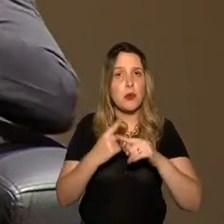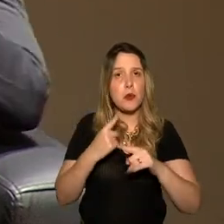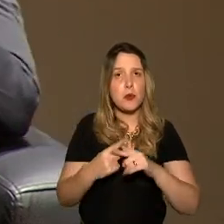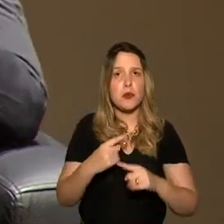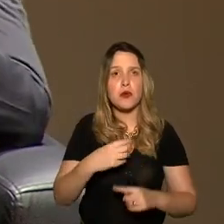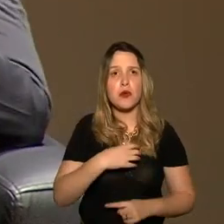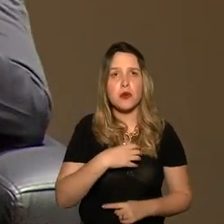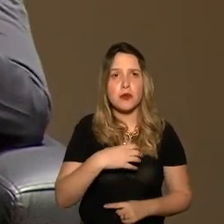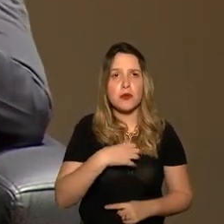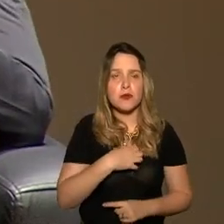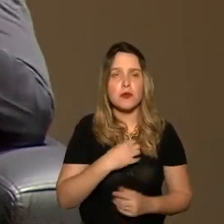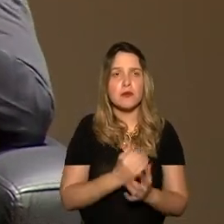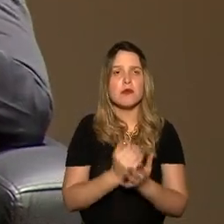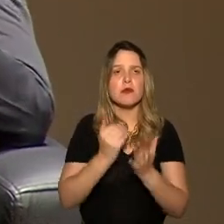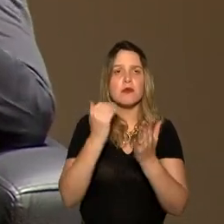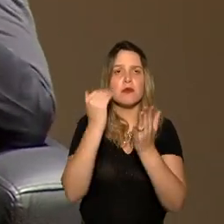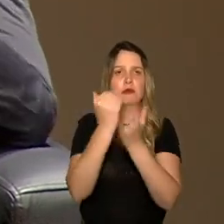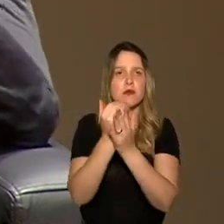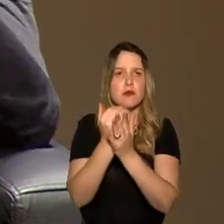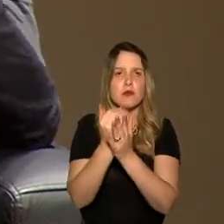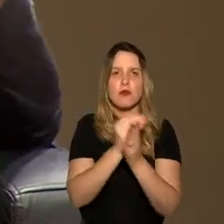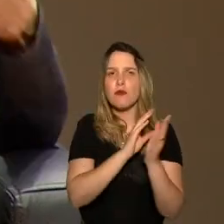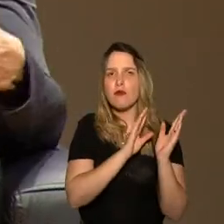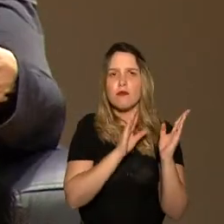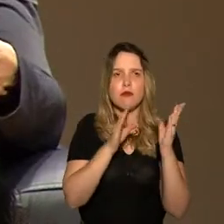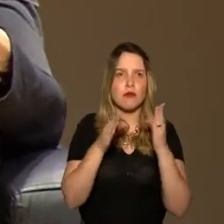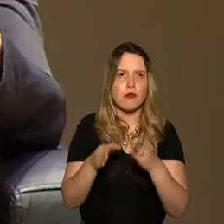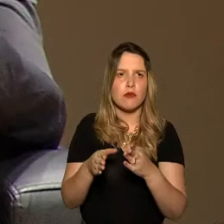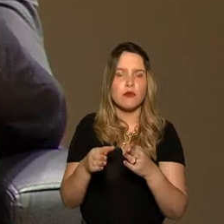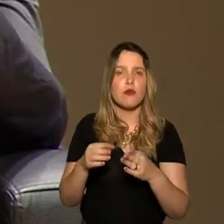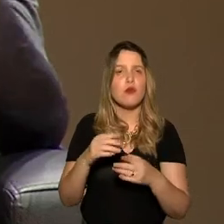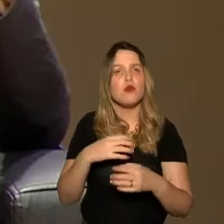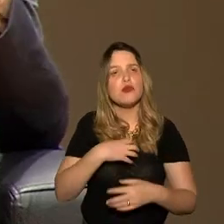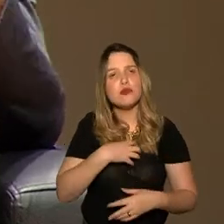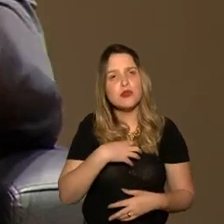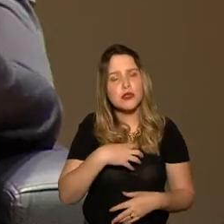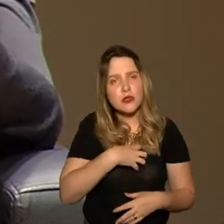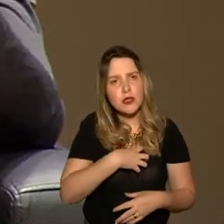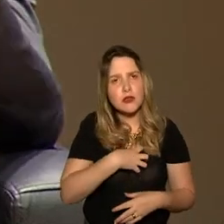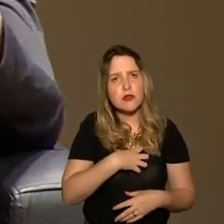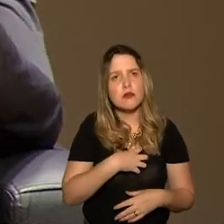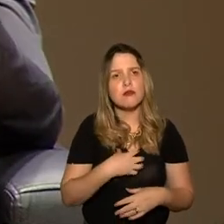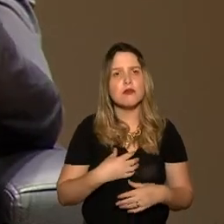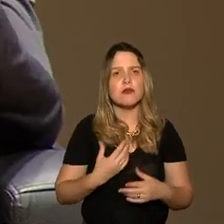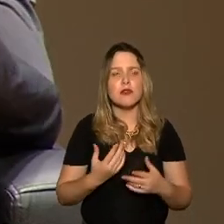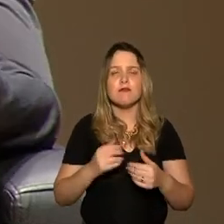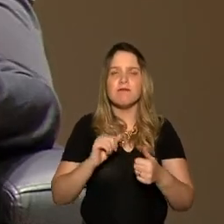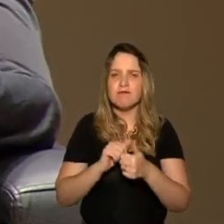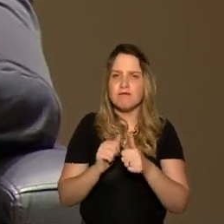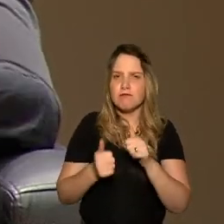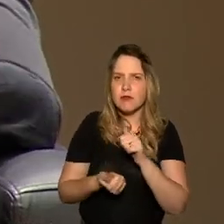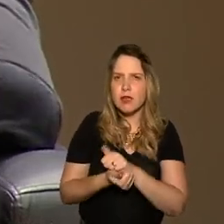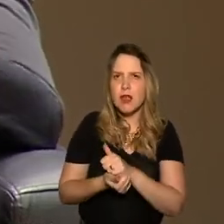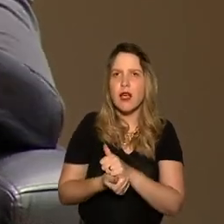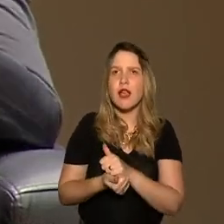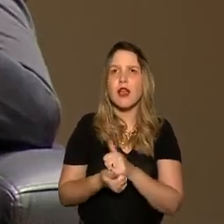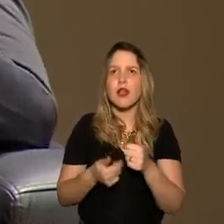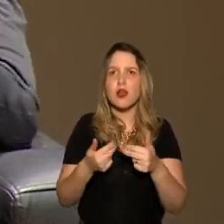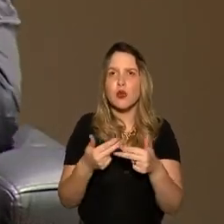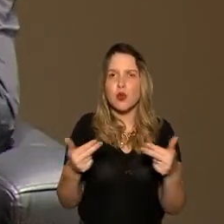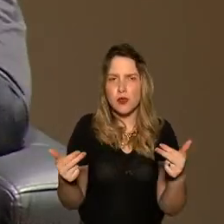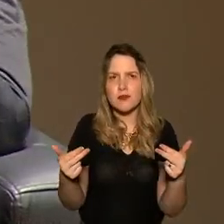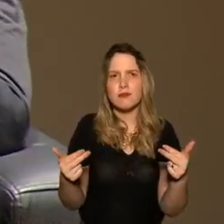partir do momento Acho que o mais o problema maior é como que as pessoas chegam na Instituição porque a mediação mediadora ele já está lá